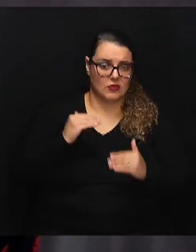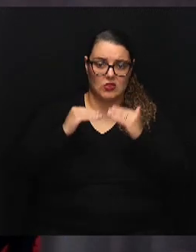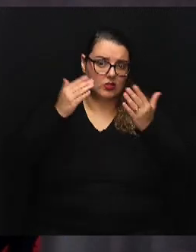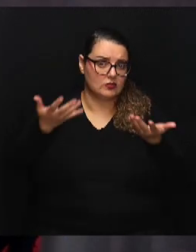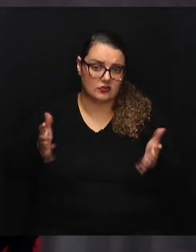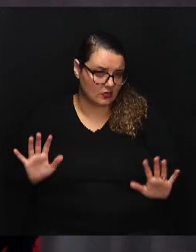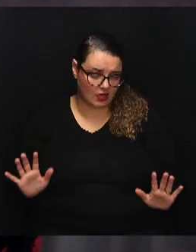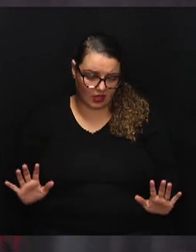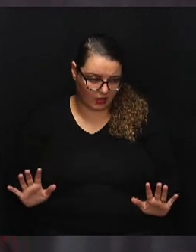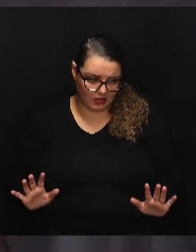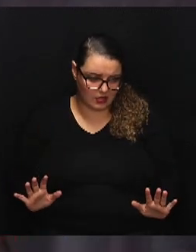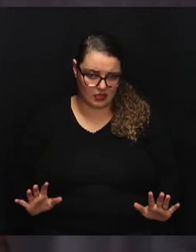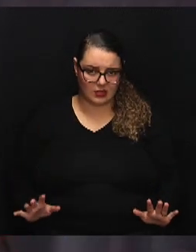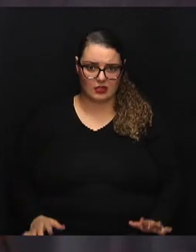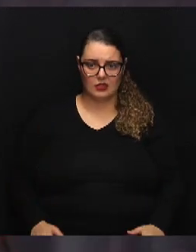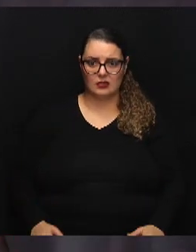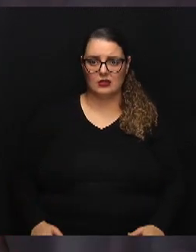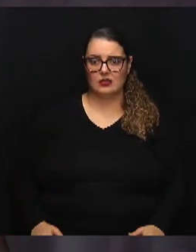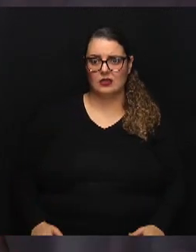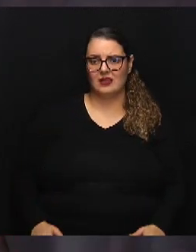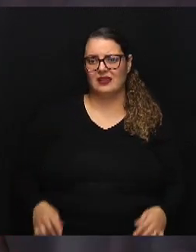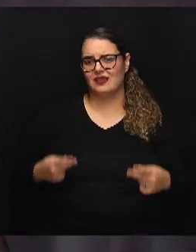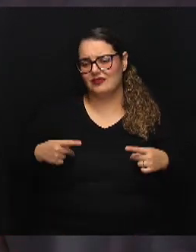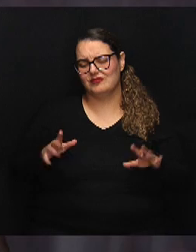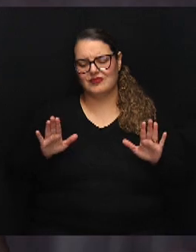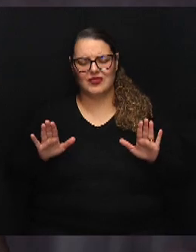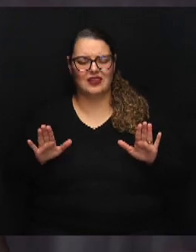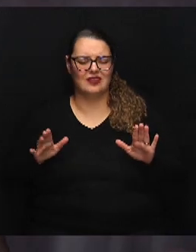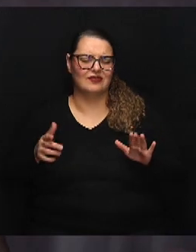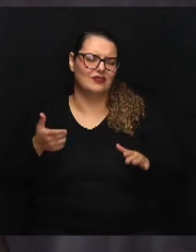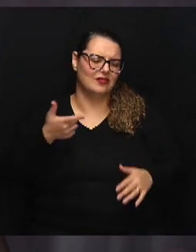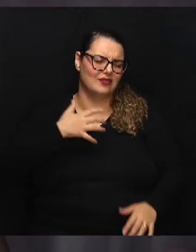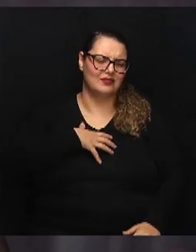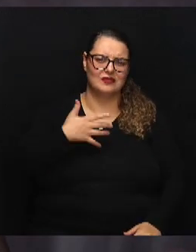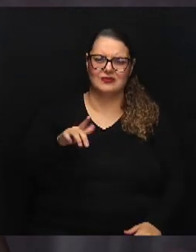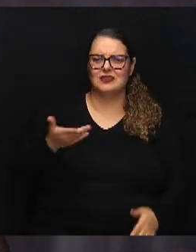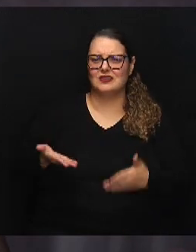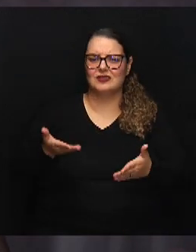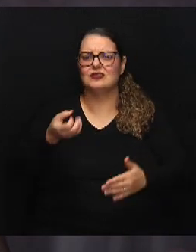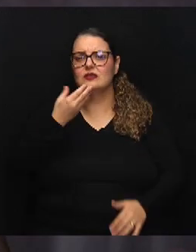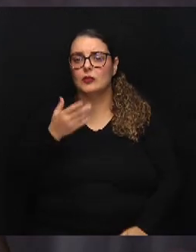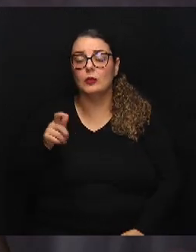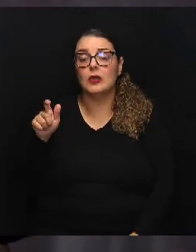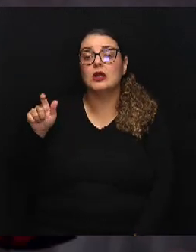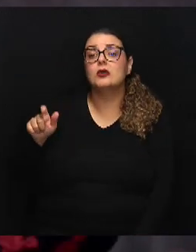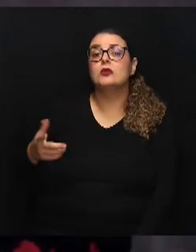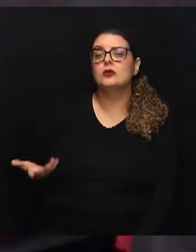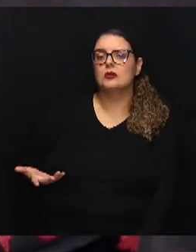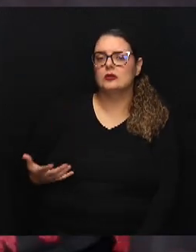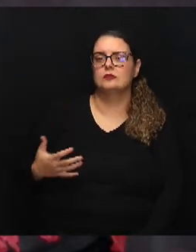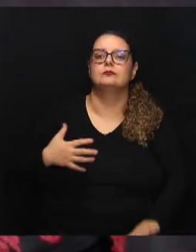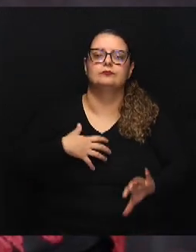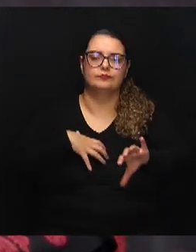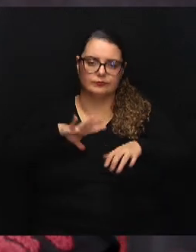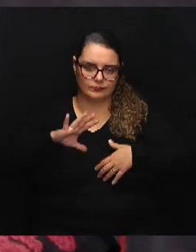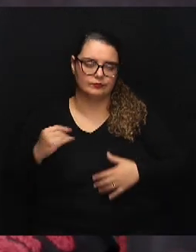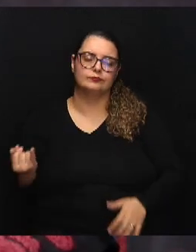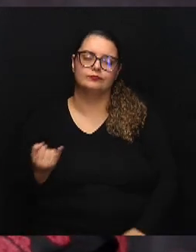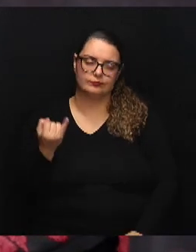né? Então, eu prefiro ficar aqui na minha posição mesmo, vamos mantendo assim, tá bom, mas e o outro, né? A empatia é muito importante que